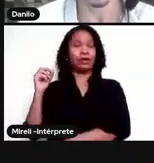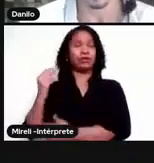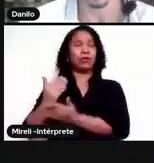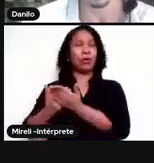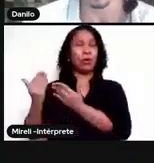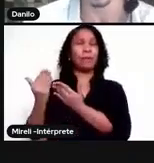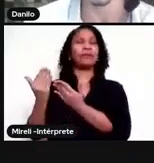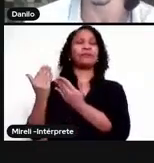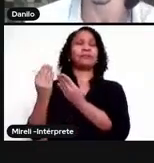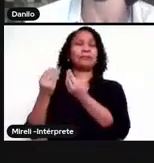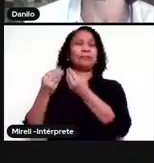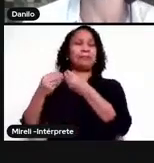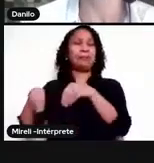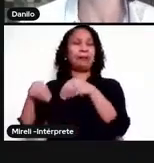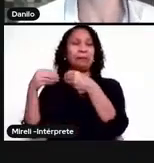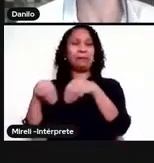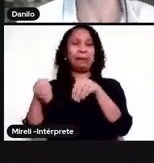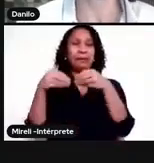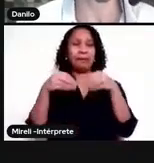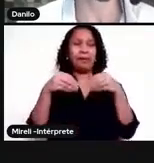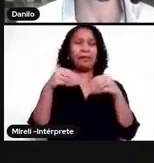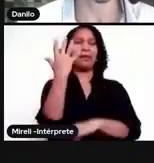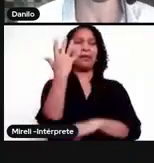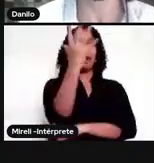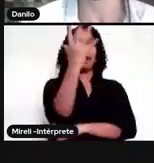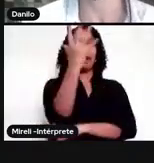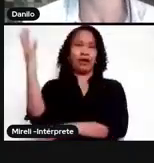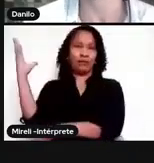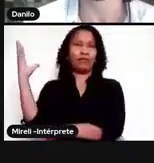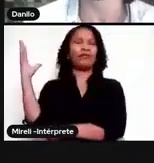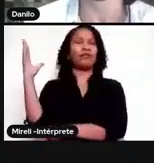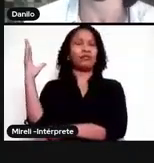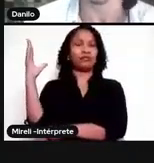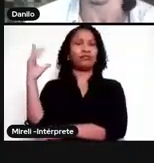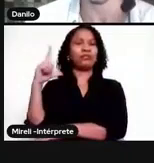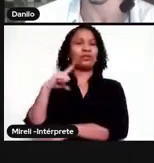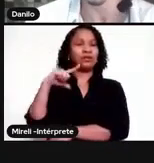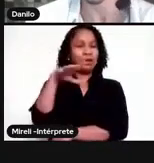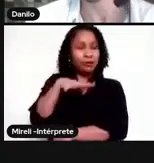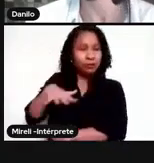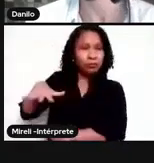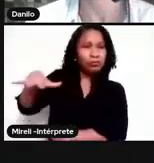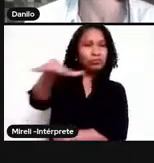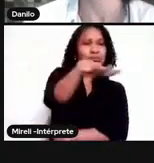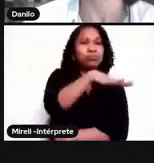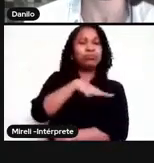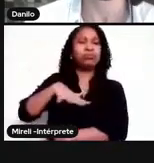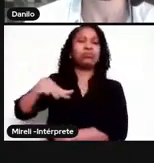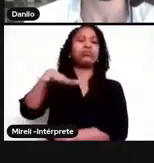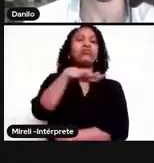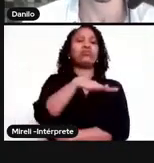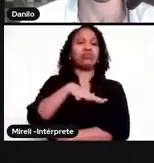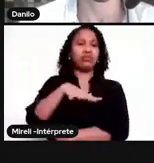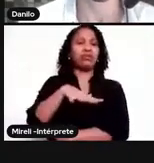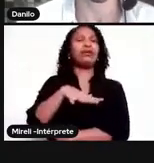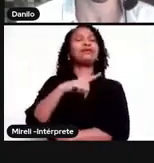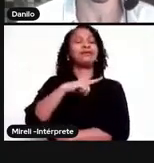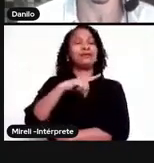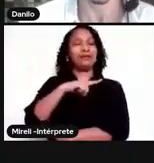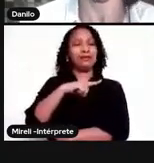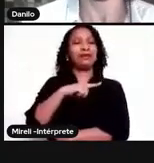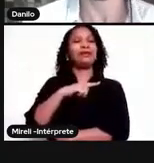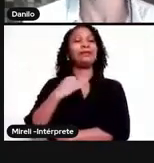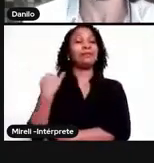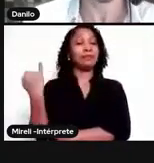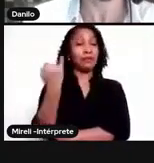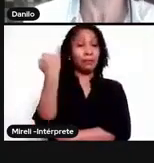sofrendo interferências. O grande número de espécies endêmicas ela é presente nessa área também, então é importante por conta